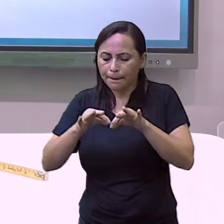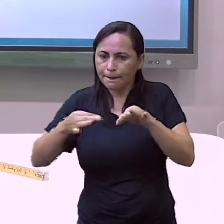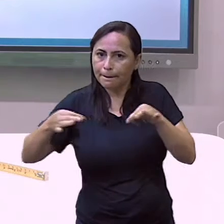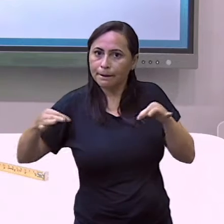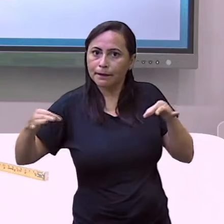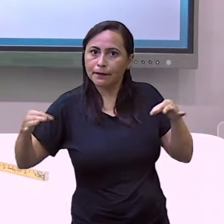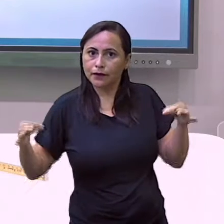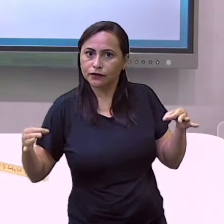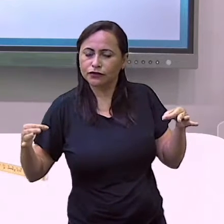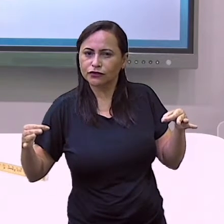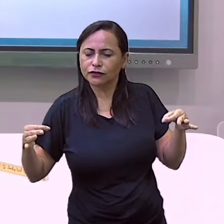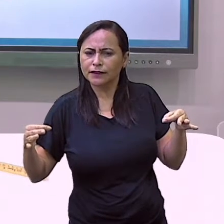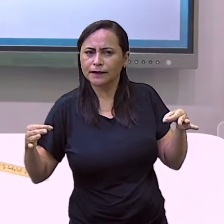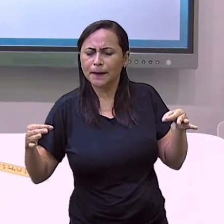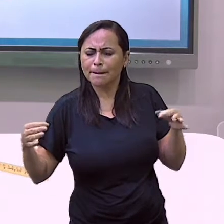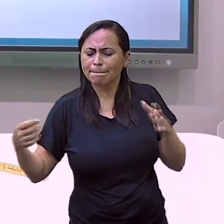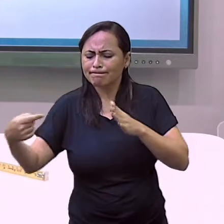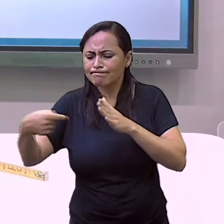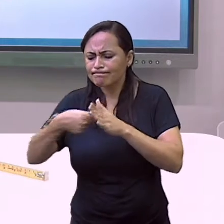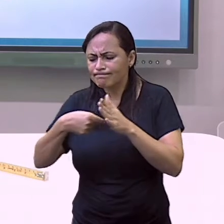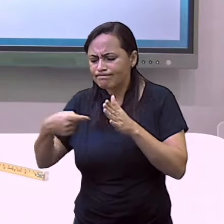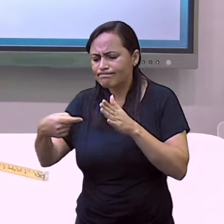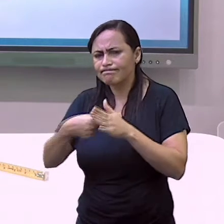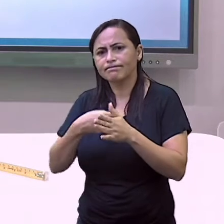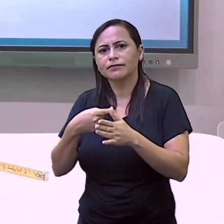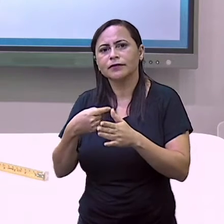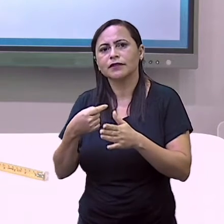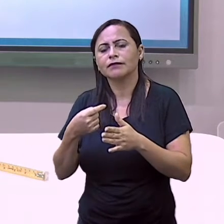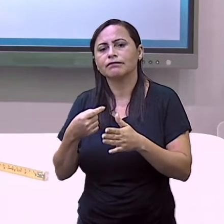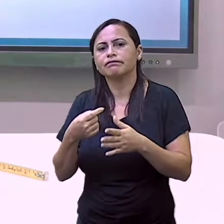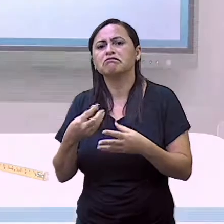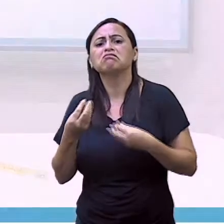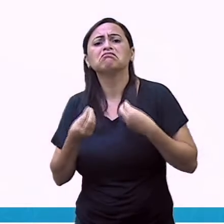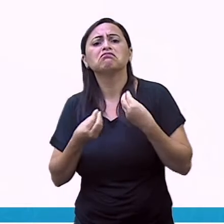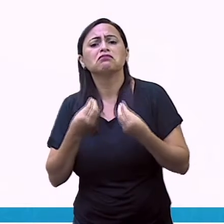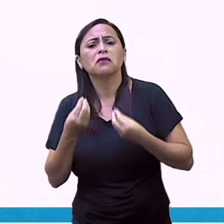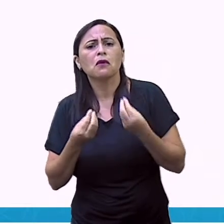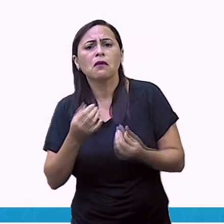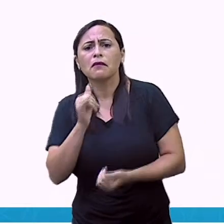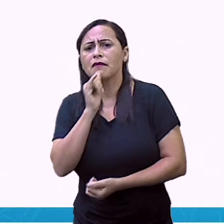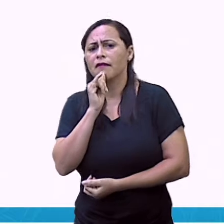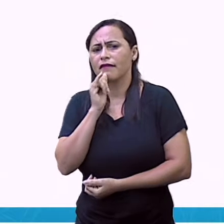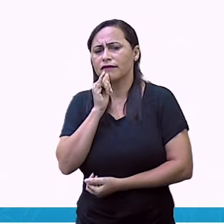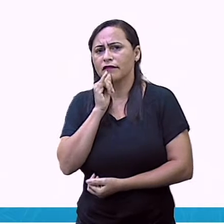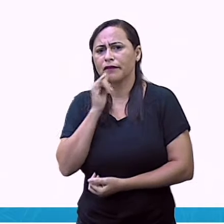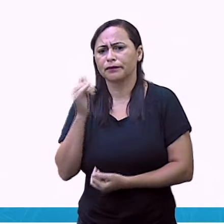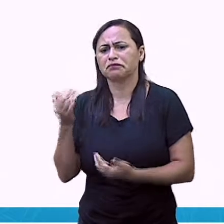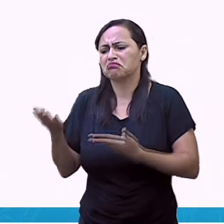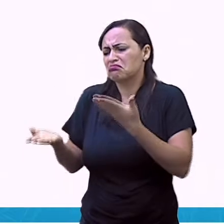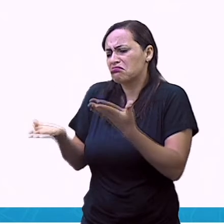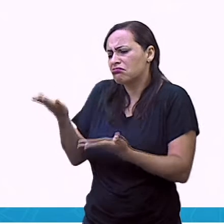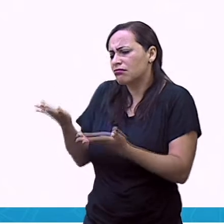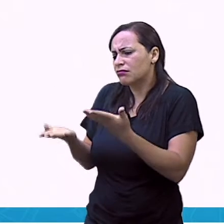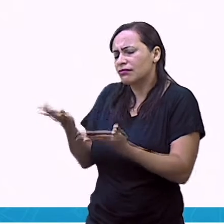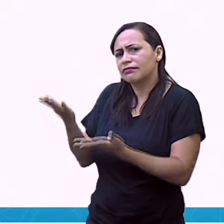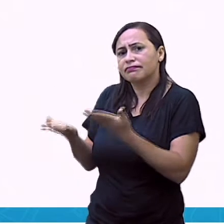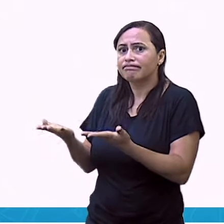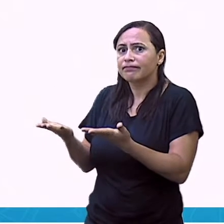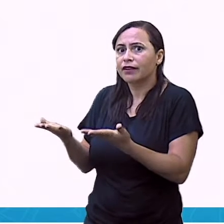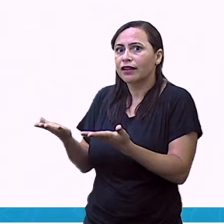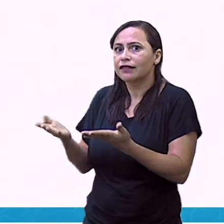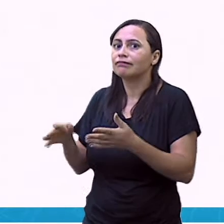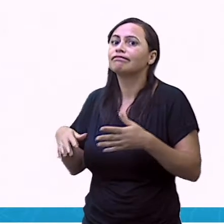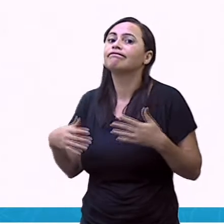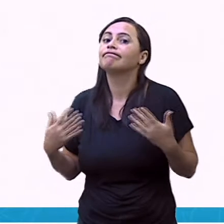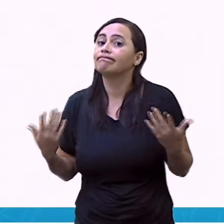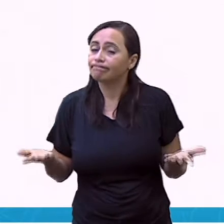nos fazemos algumas perguntinhas, como, por exemplo, quanto pesa? É uma das perguntas